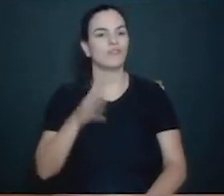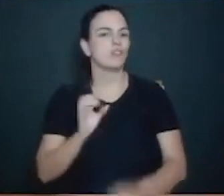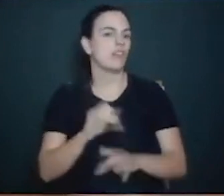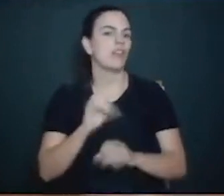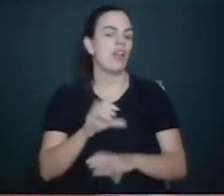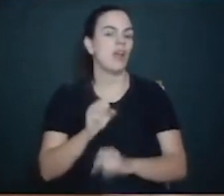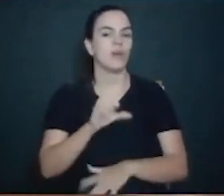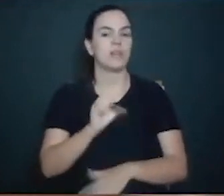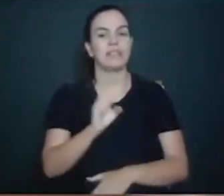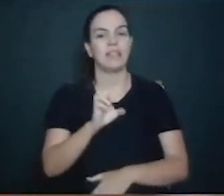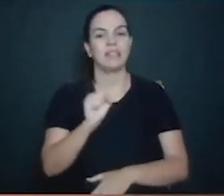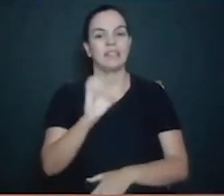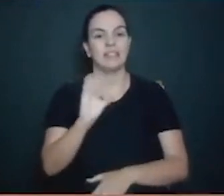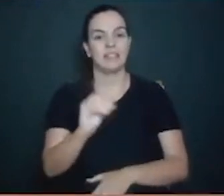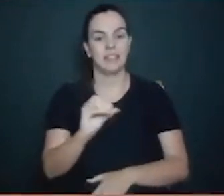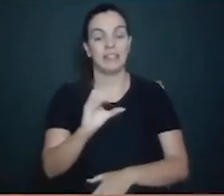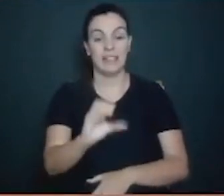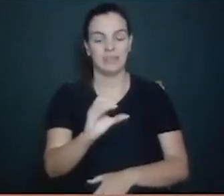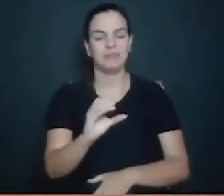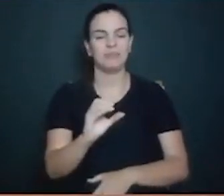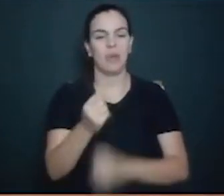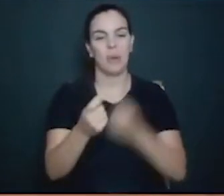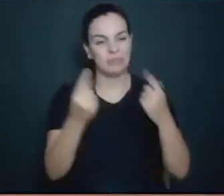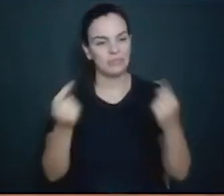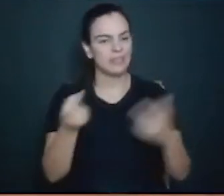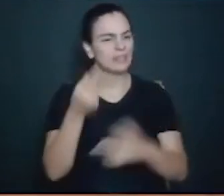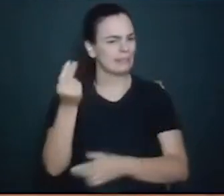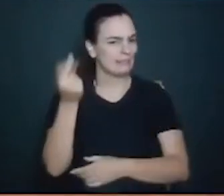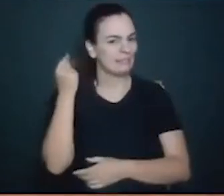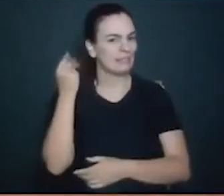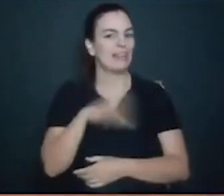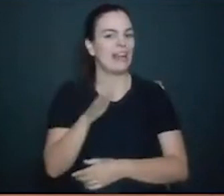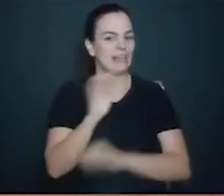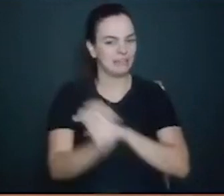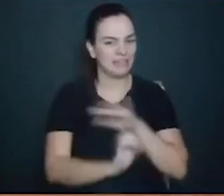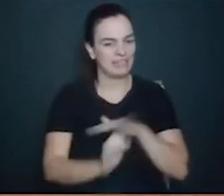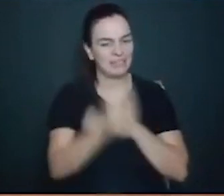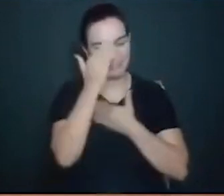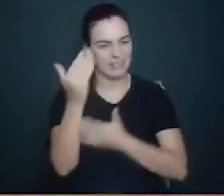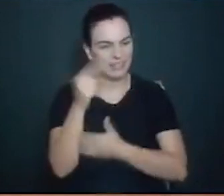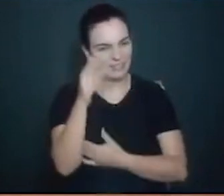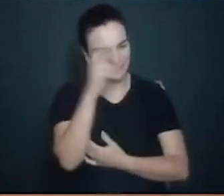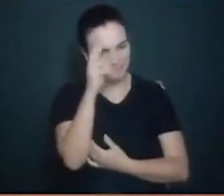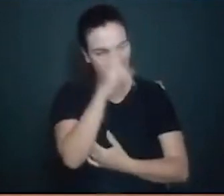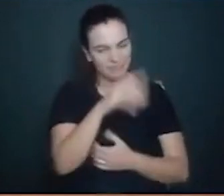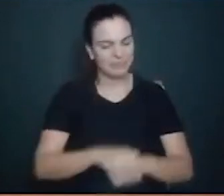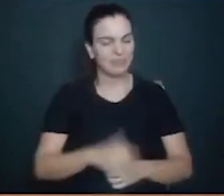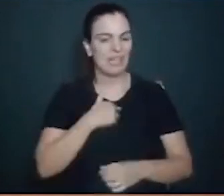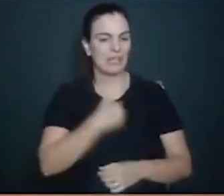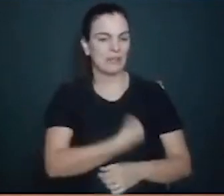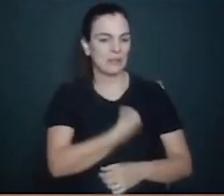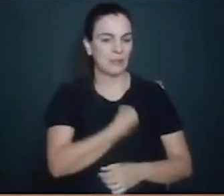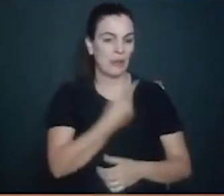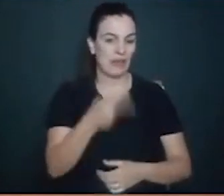de empreendedorismo. Muito obrigado aí pela lembrança. O que me traz hoje essa tribuna, senhor presidente, demais